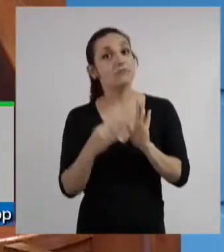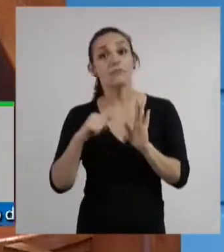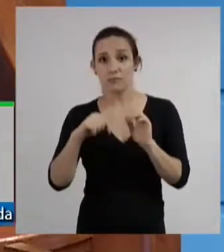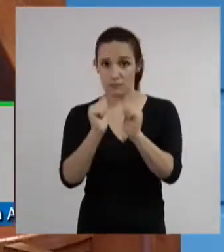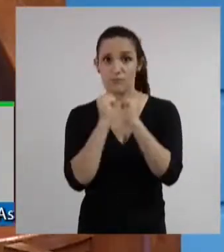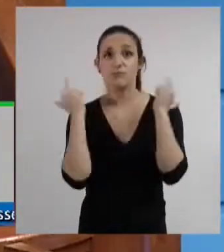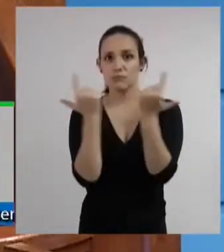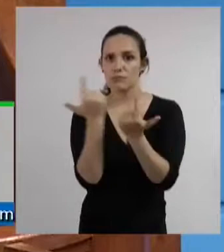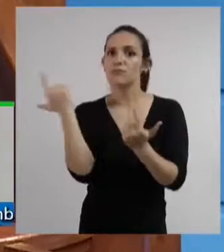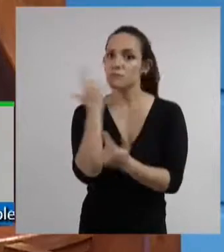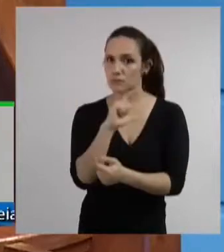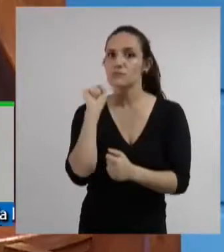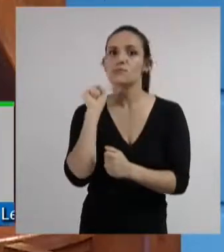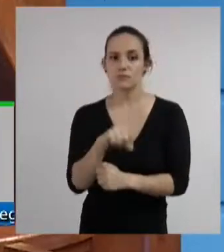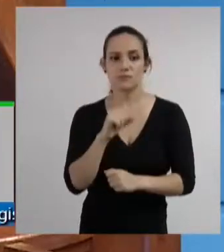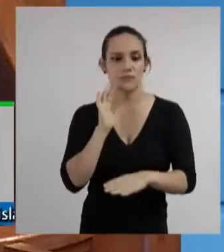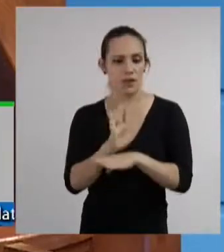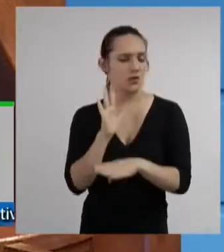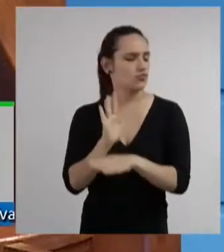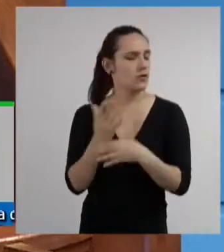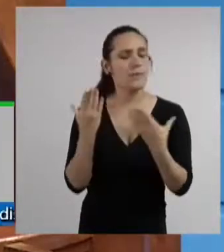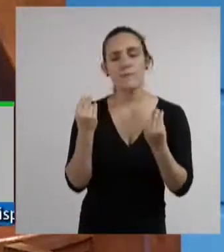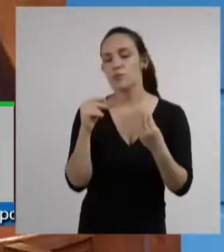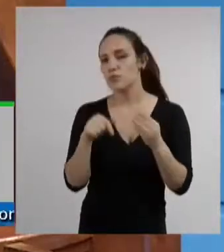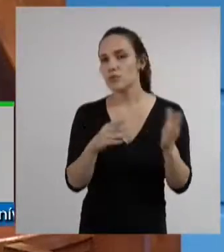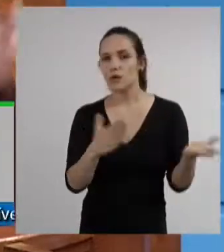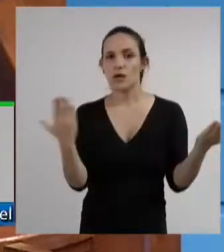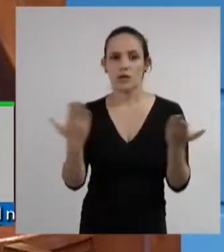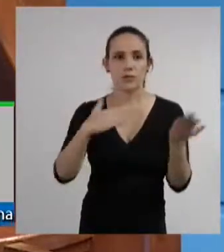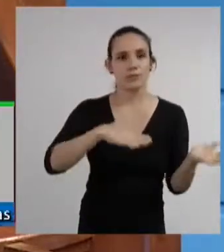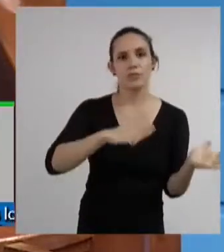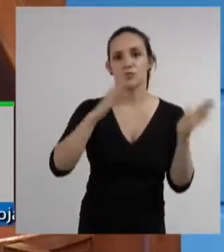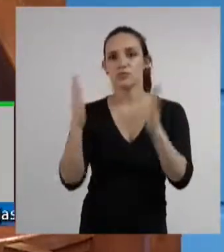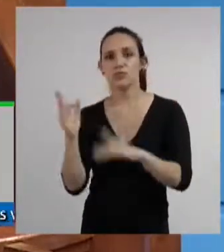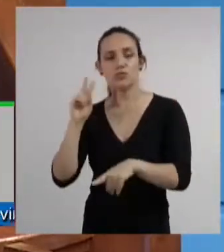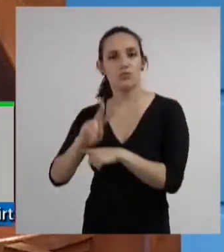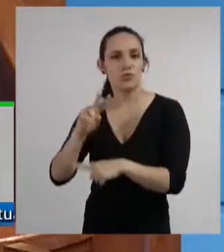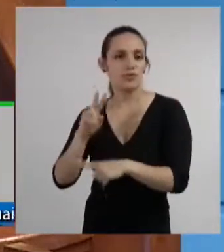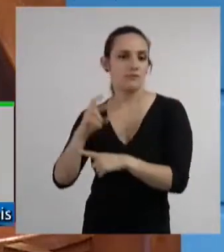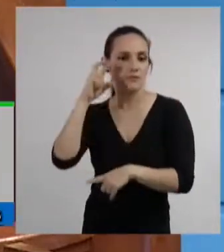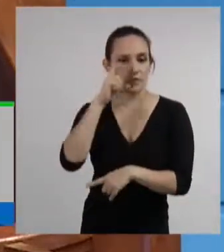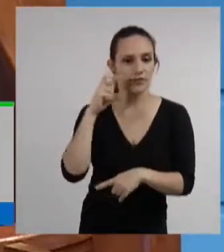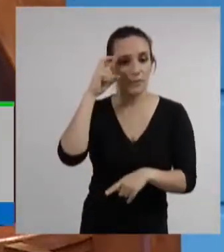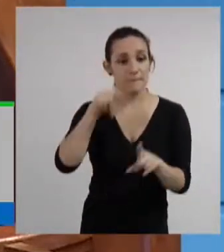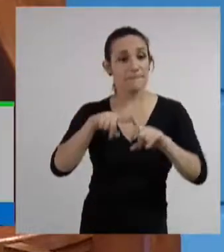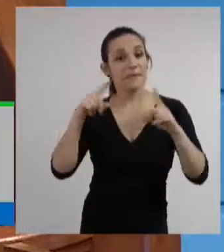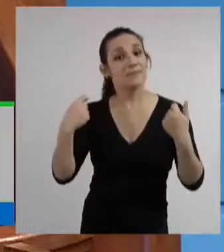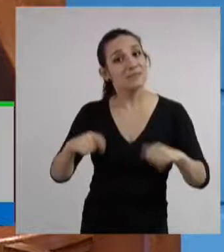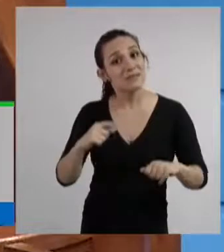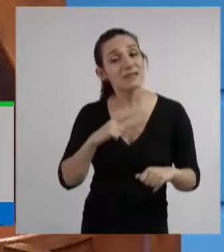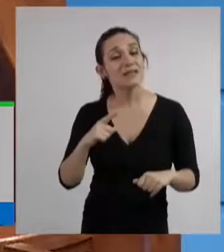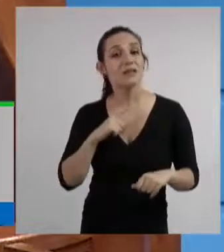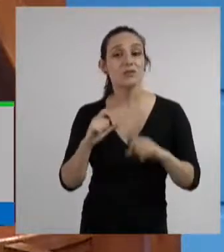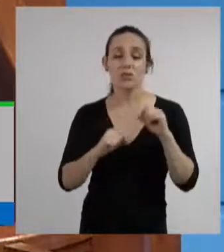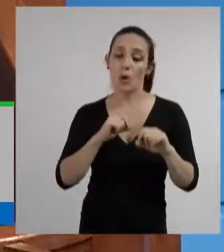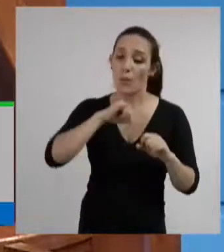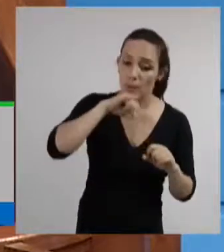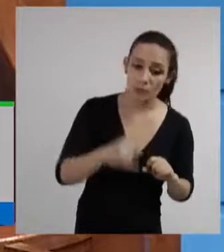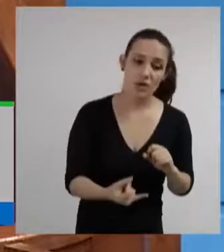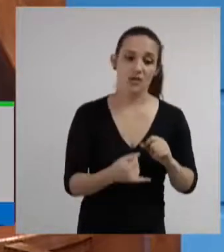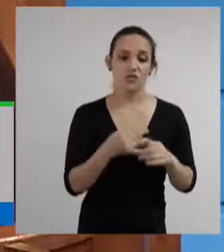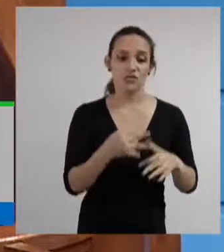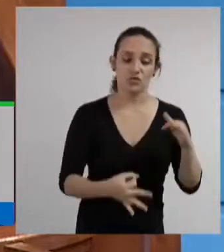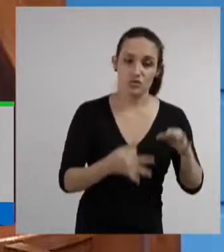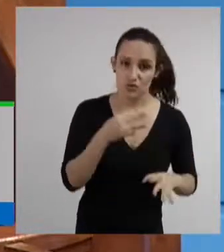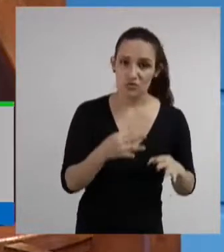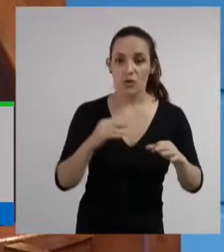Legislativa ter uma participação muito positiva nesse processo, mas tem que dar as possibilidades jurídicas e orçamentárias para que